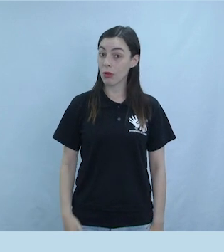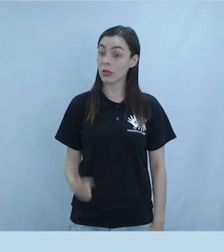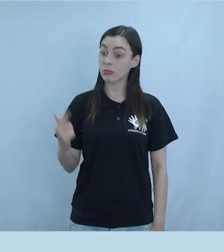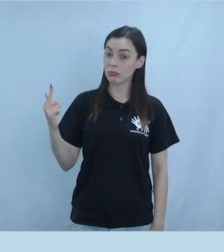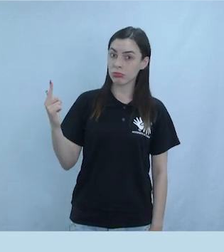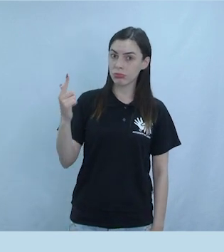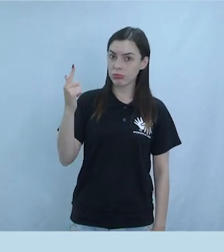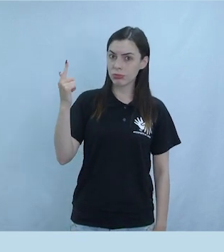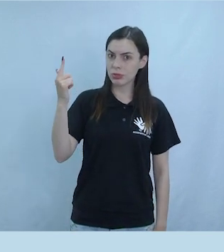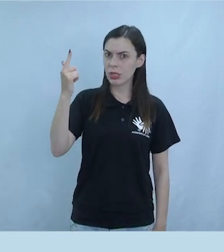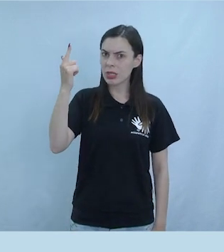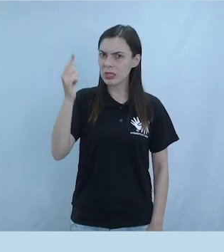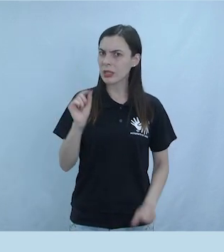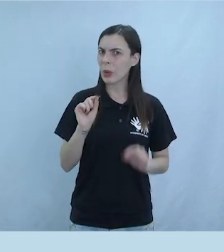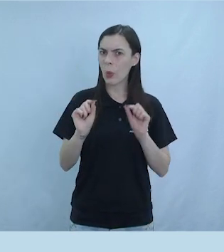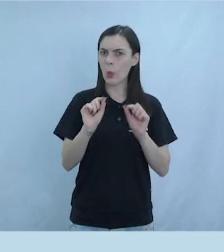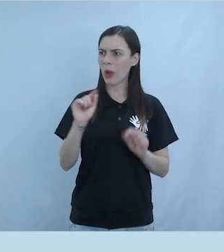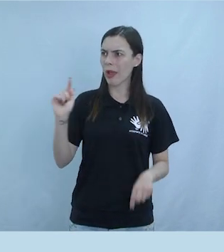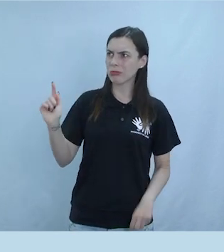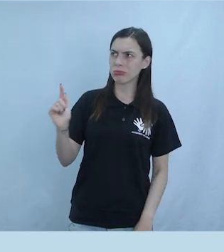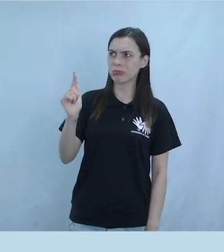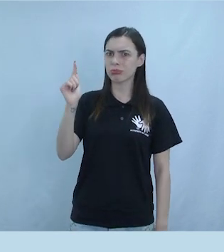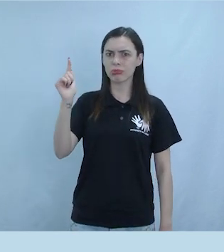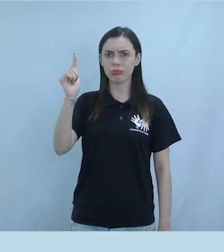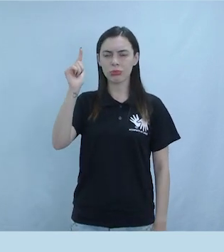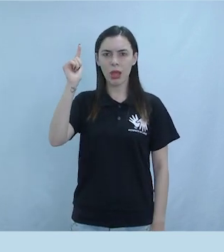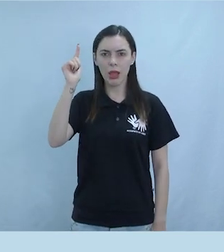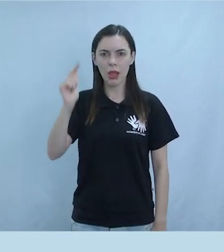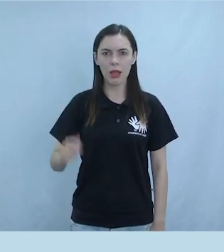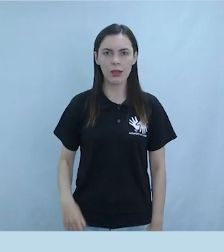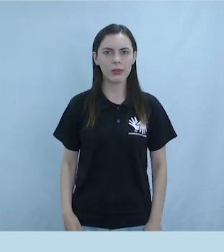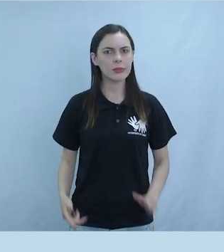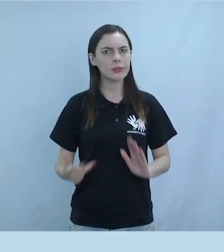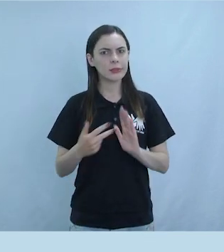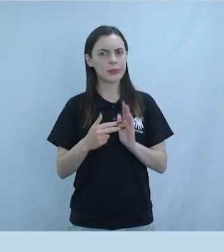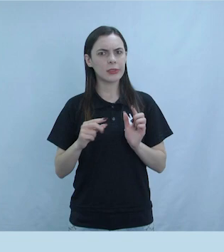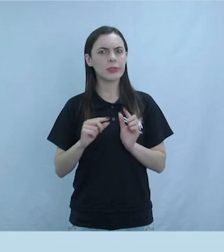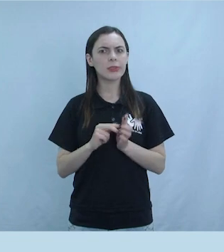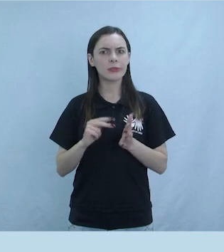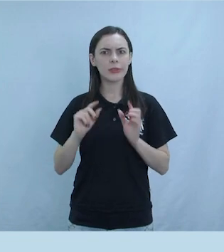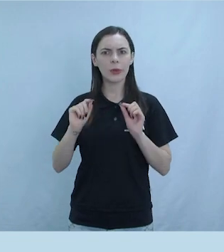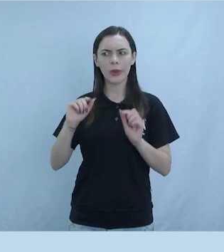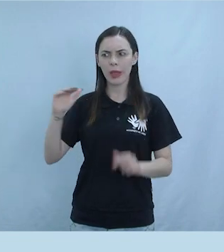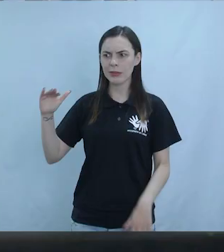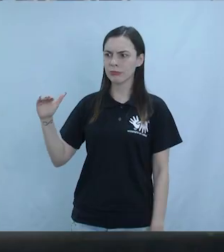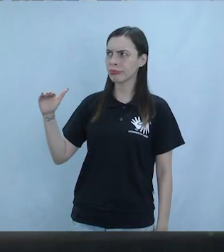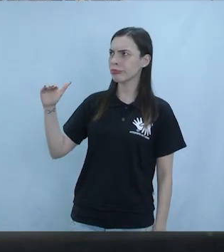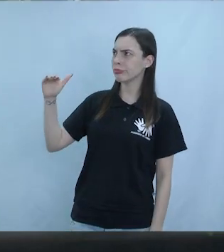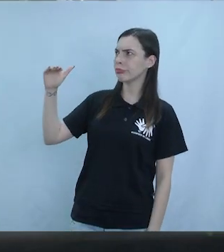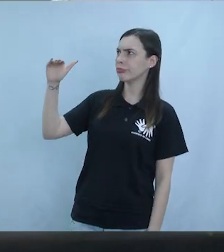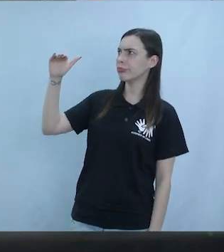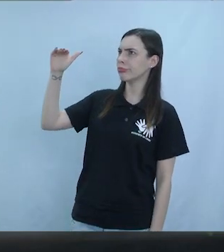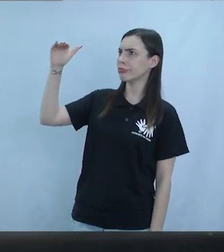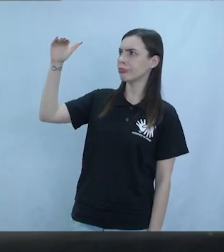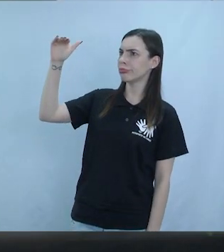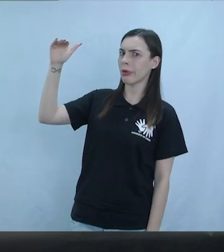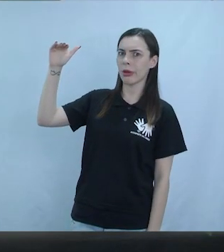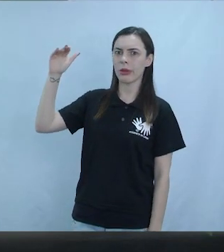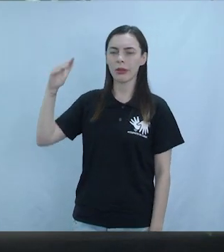gigantes? Gigante. O que é gigante? É um homem muito